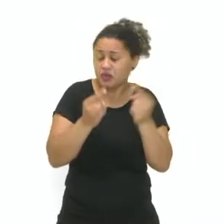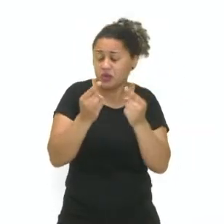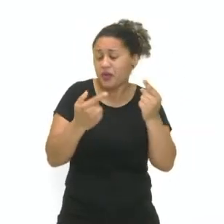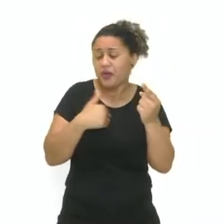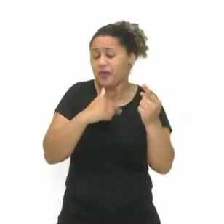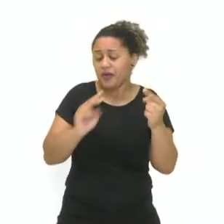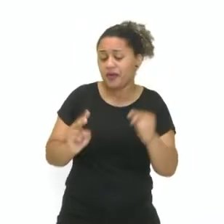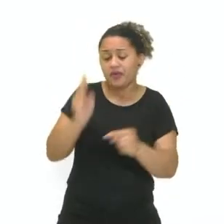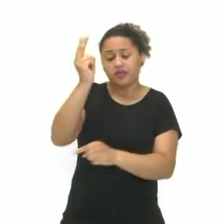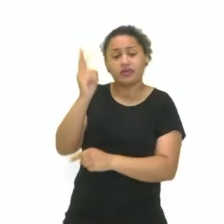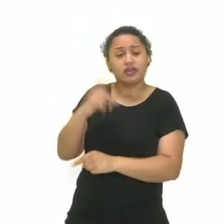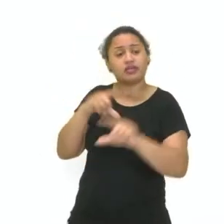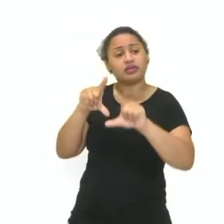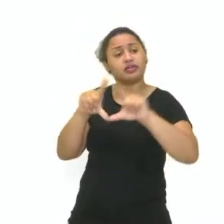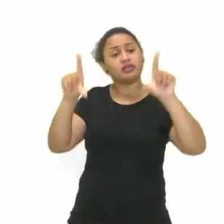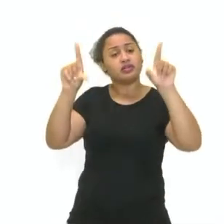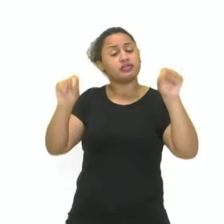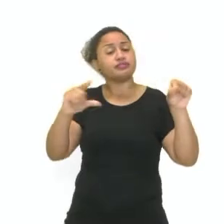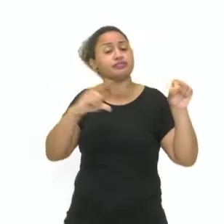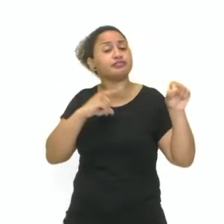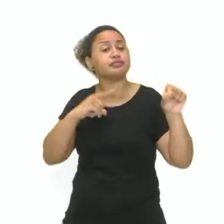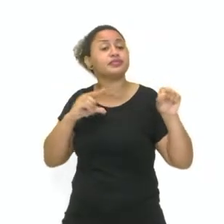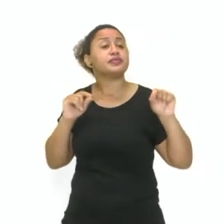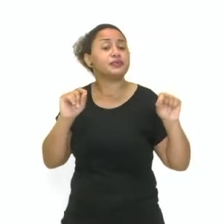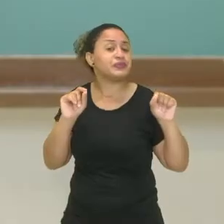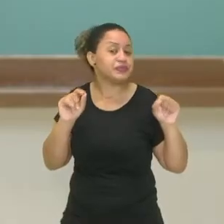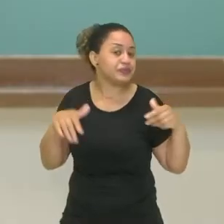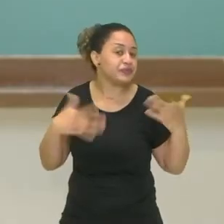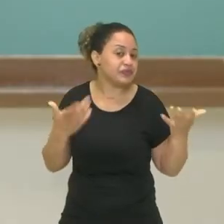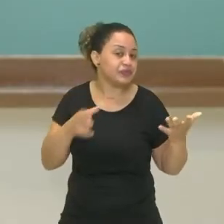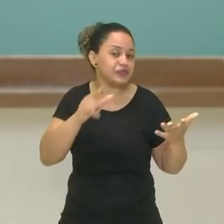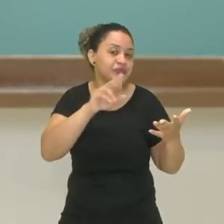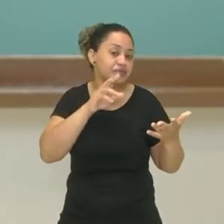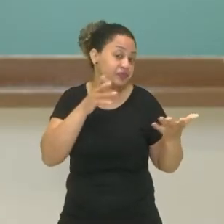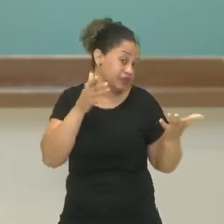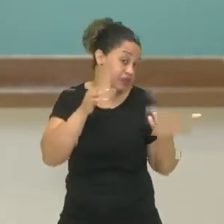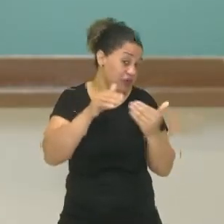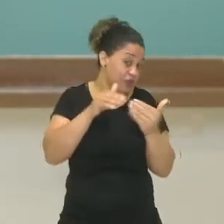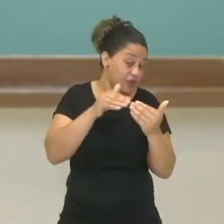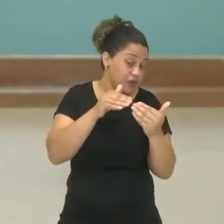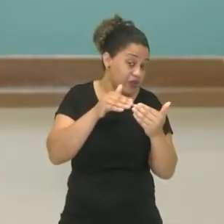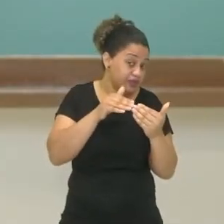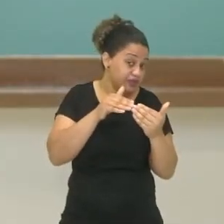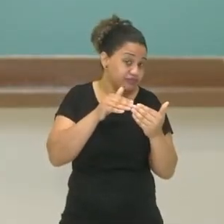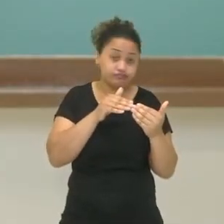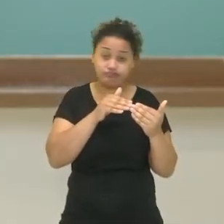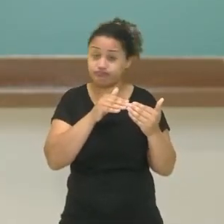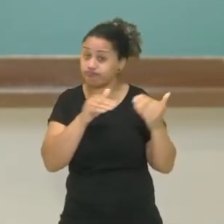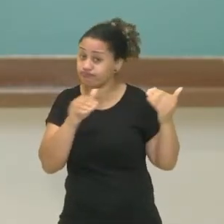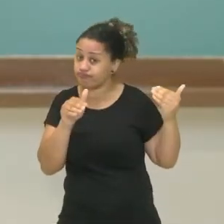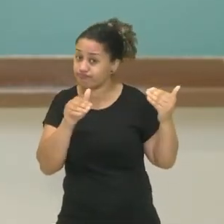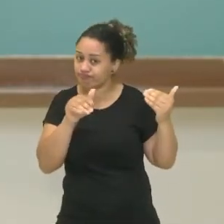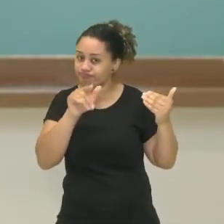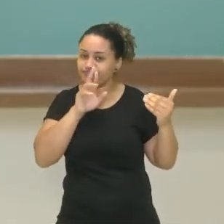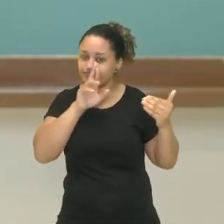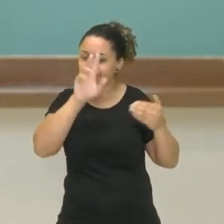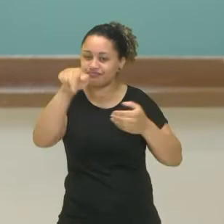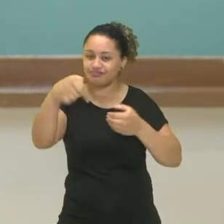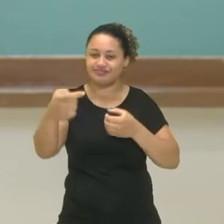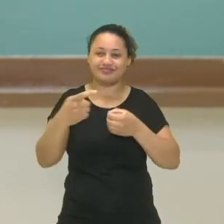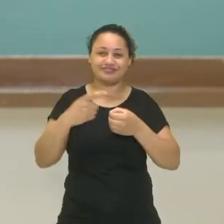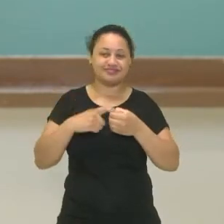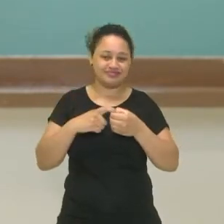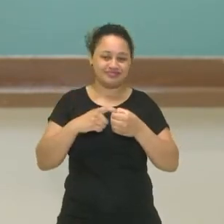de valor que esse fragmento traz? Você concorda com essa posição? Faz aí, que eu volto a